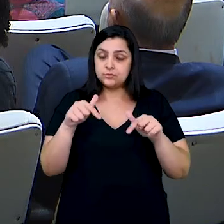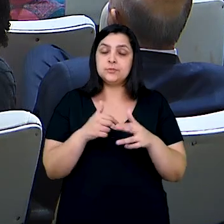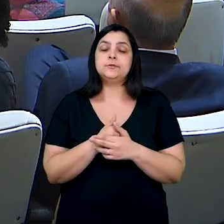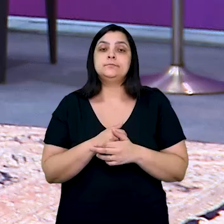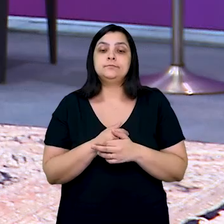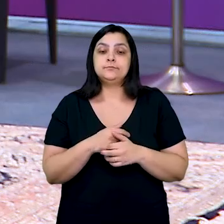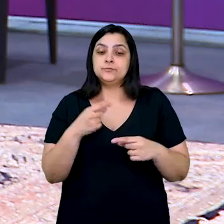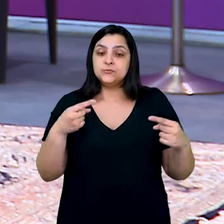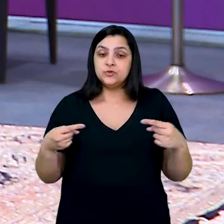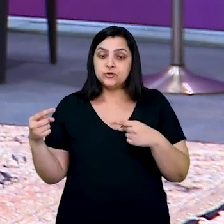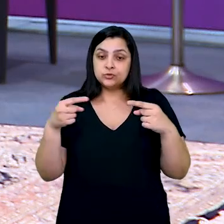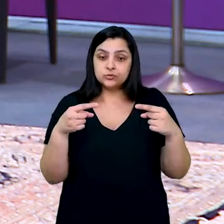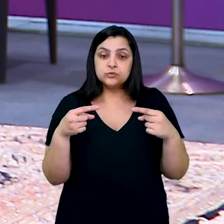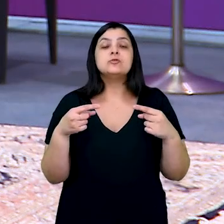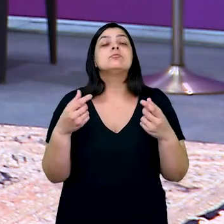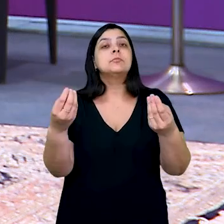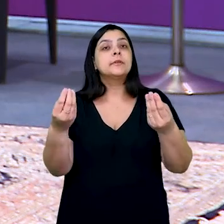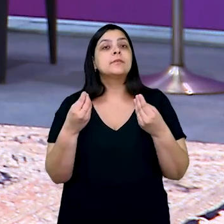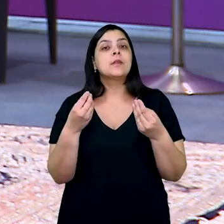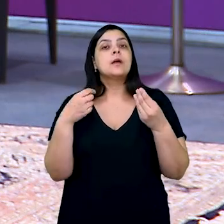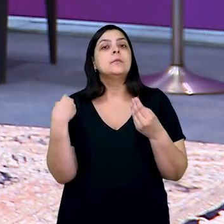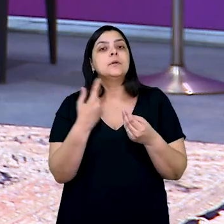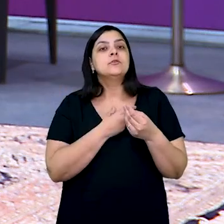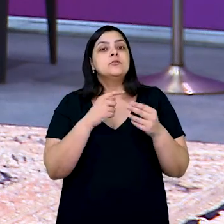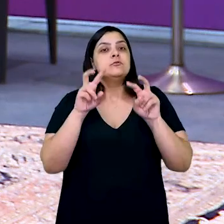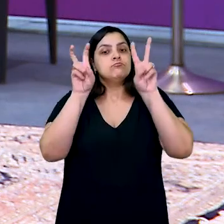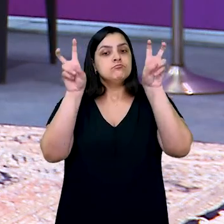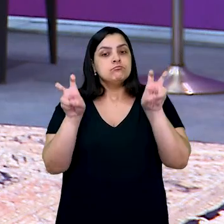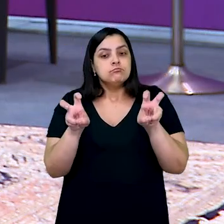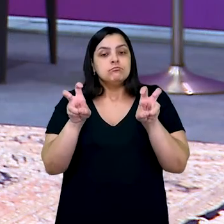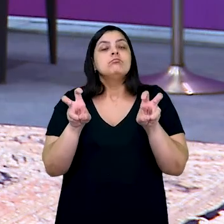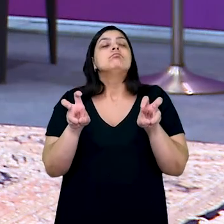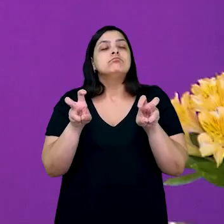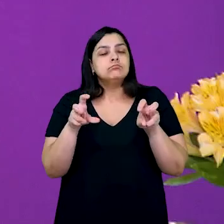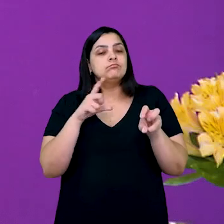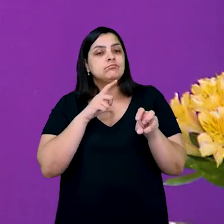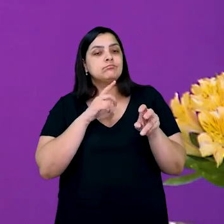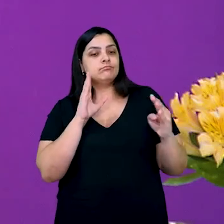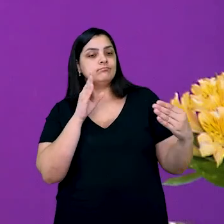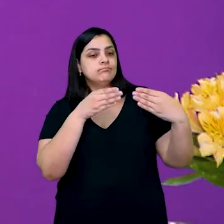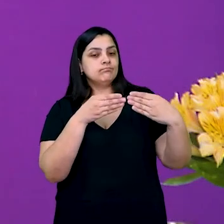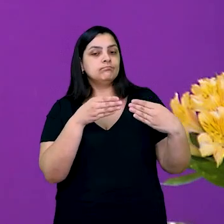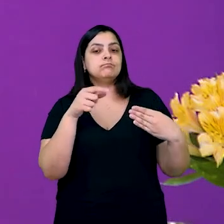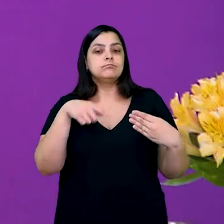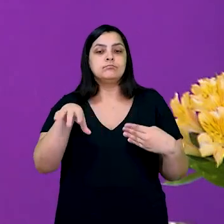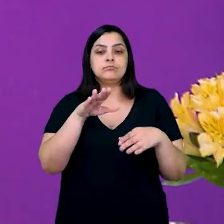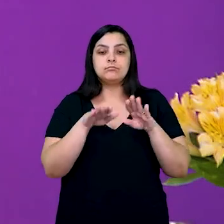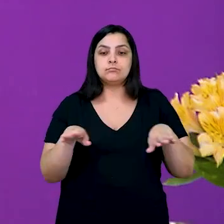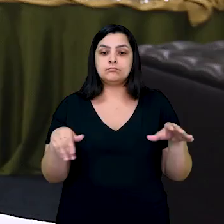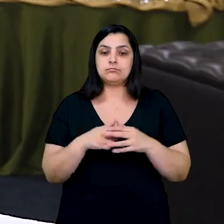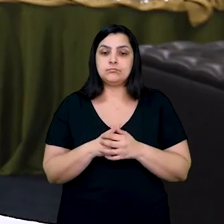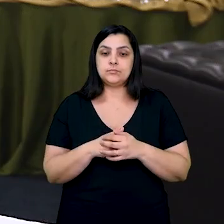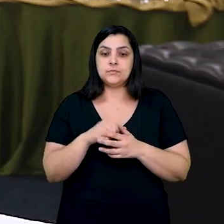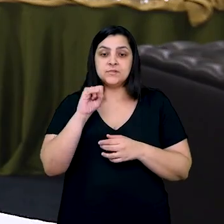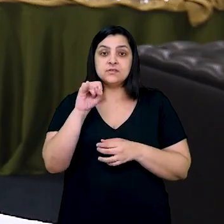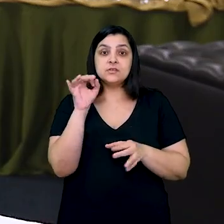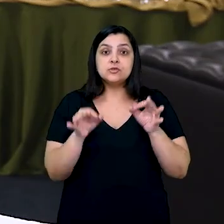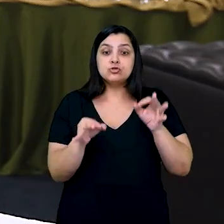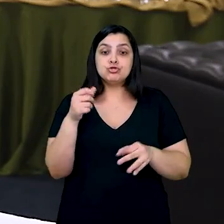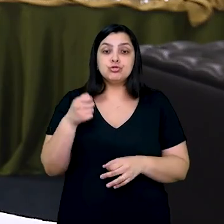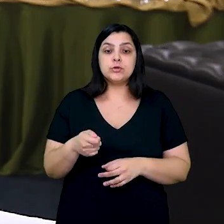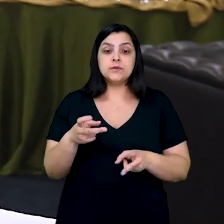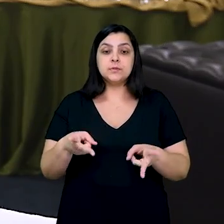do Trabalho, discutir o Pacto da Infância traz luz para questões trabalhistas que afetam diretamente as crianças. Juízes que,